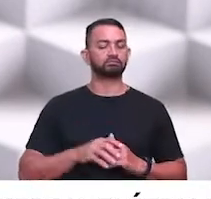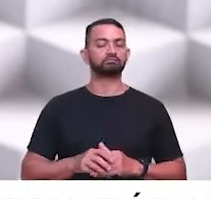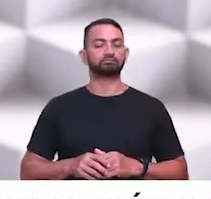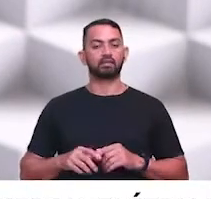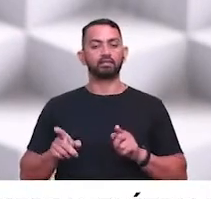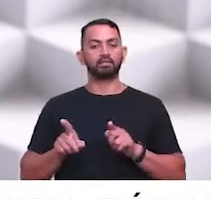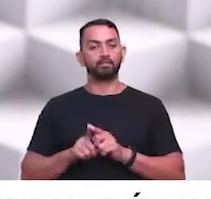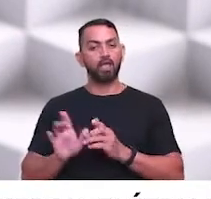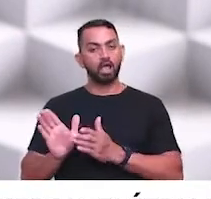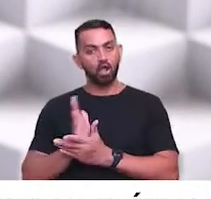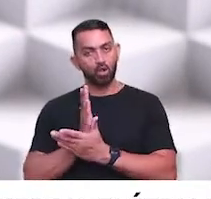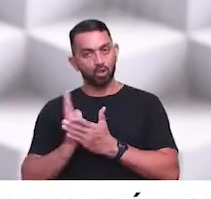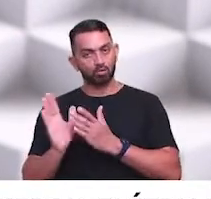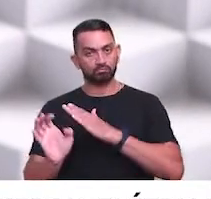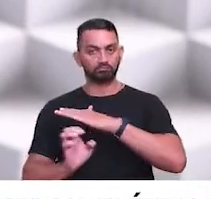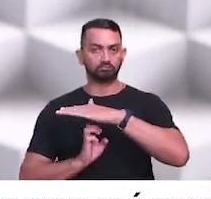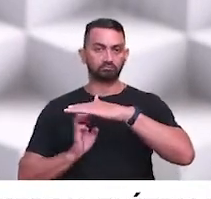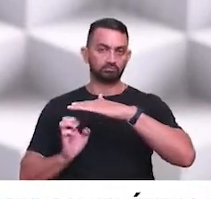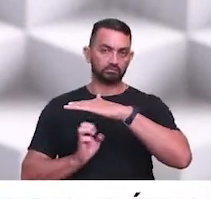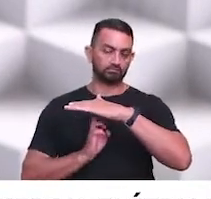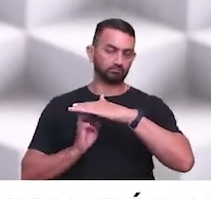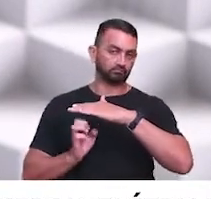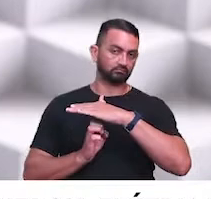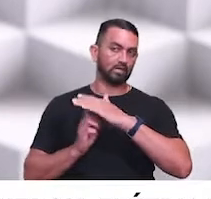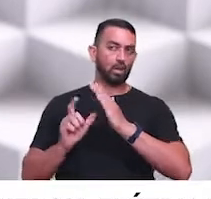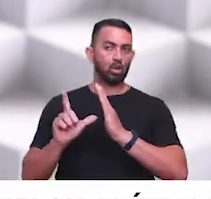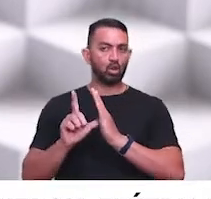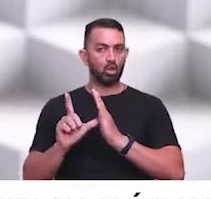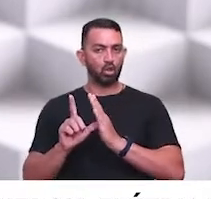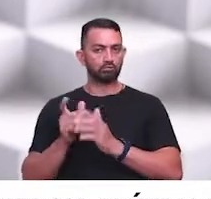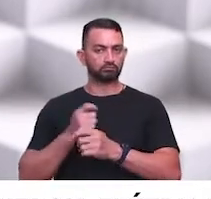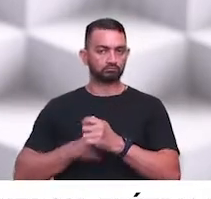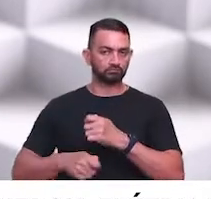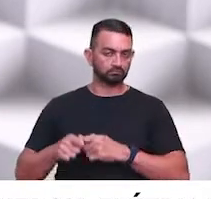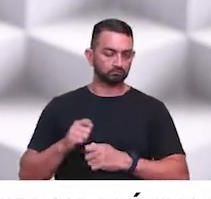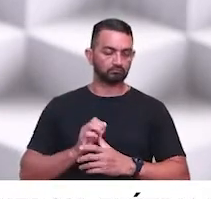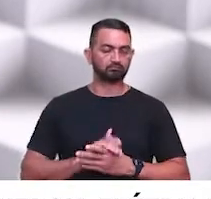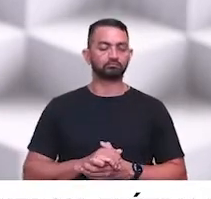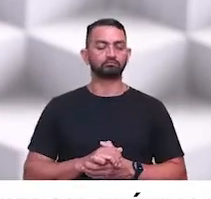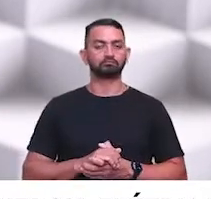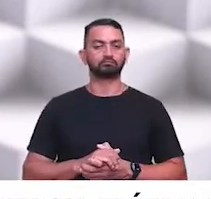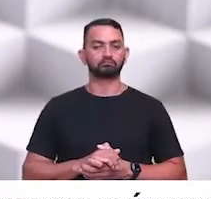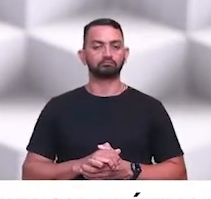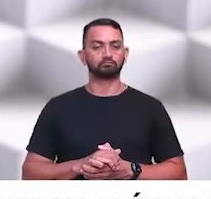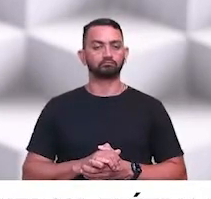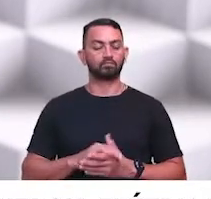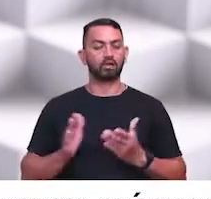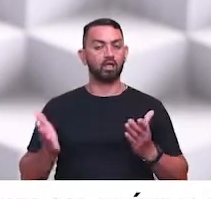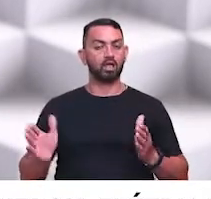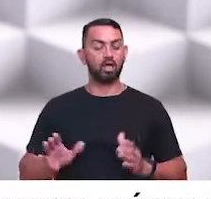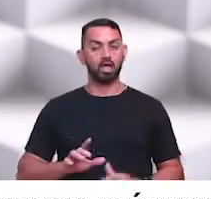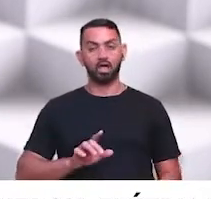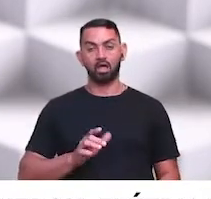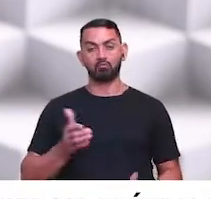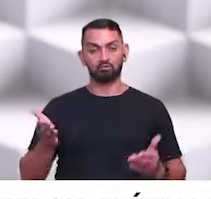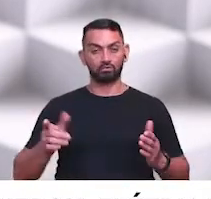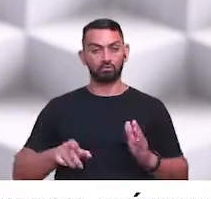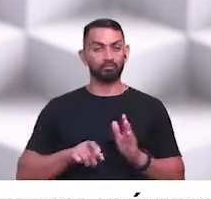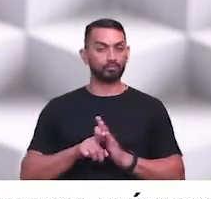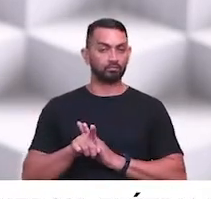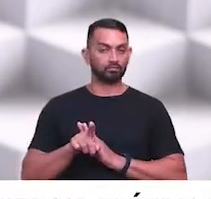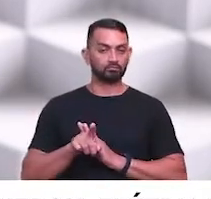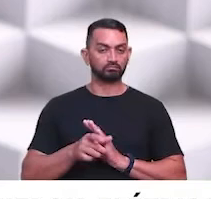residências no caso e também ocorreram em estabelecimentos comerciais E aí você fica o questionamento